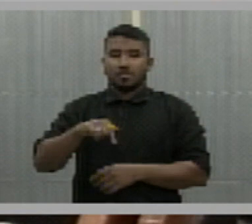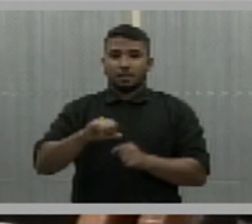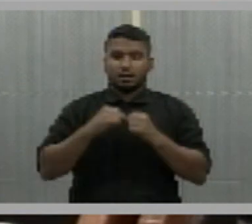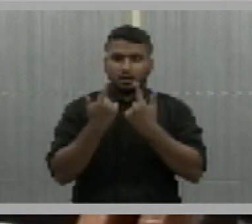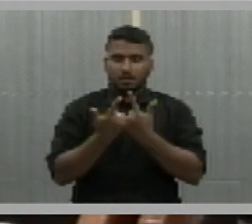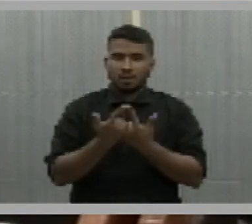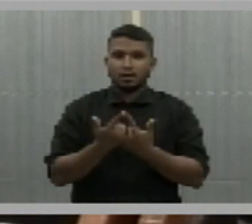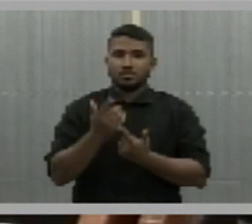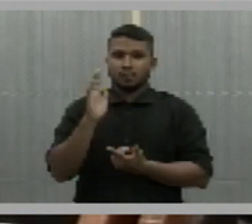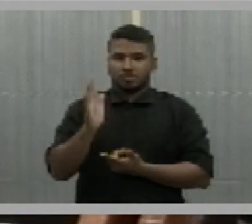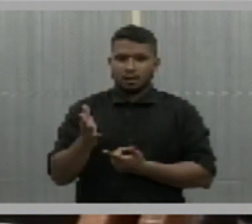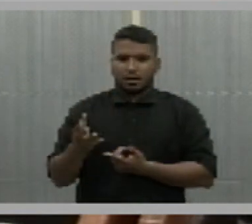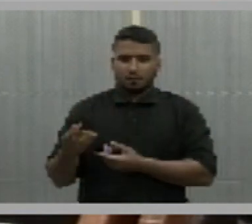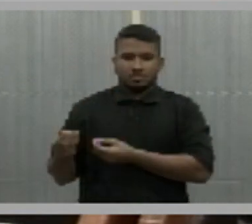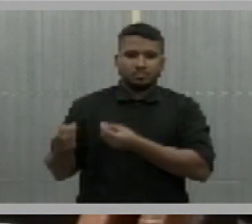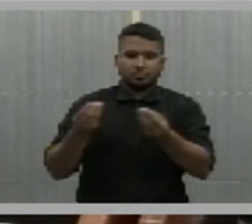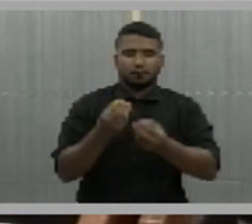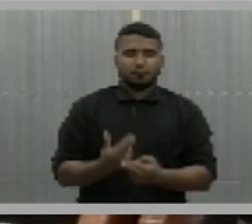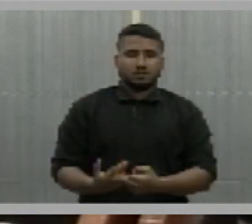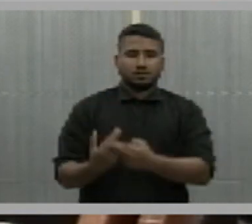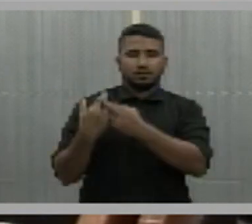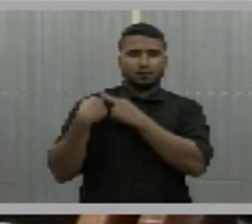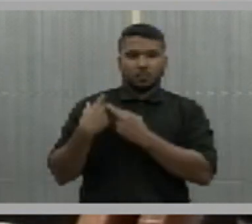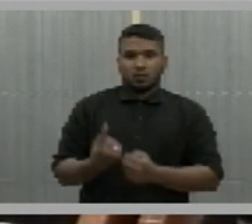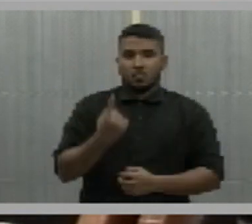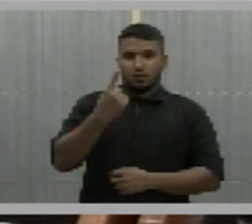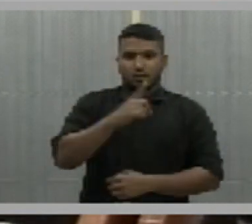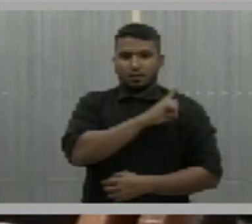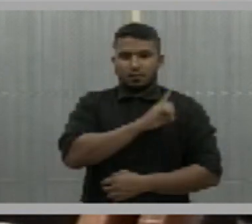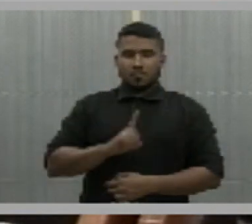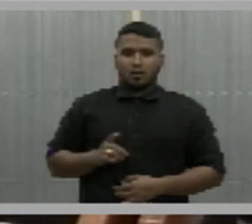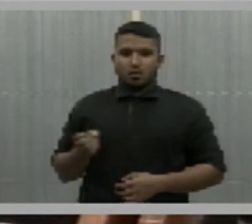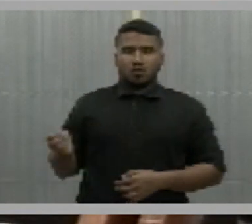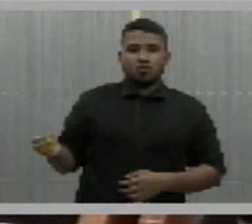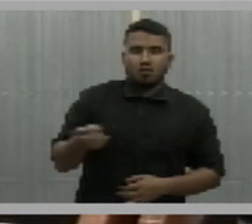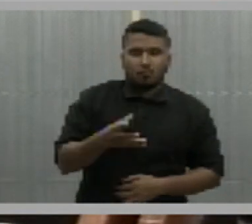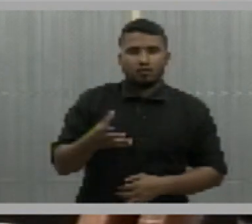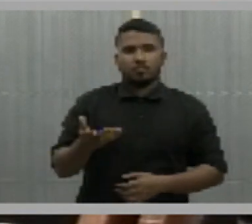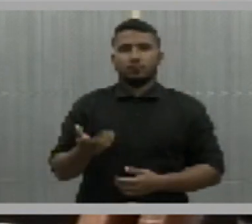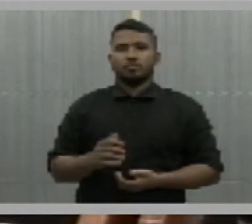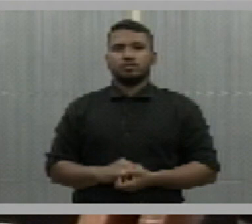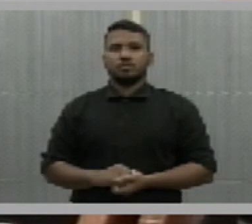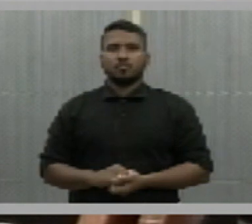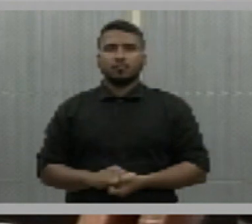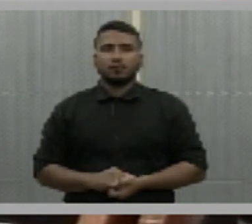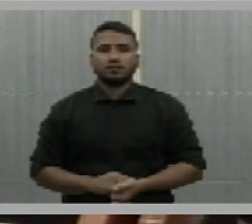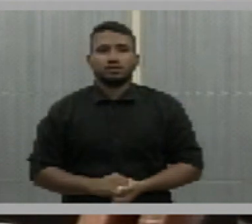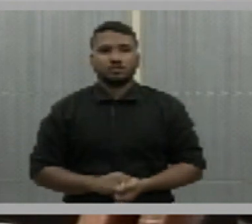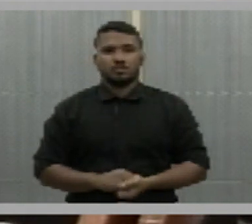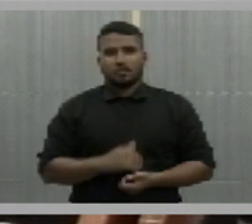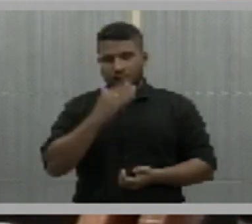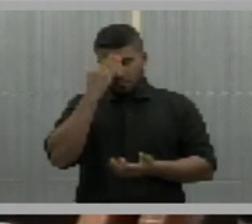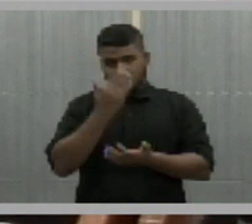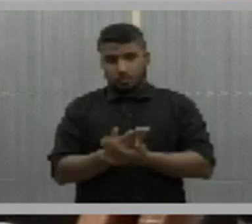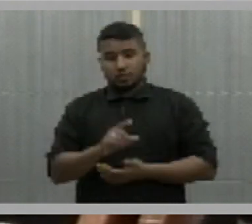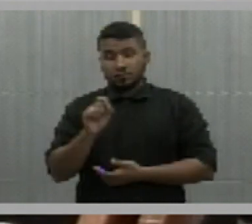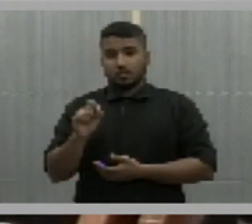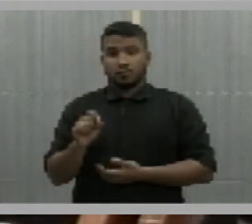já transferir tanta responsabilidade para um deputado novel. Acredito que